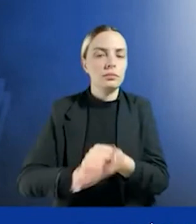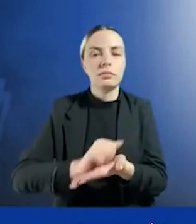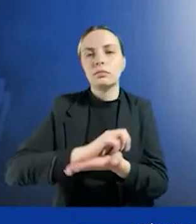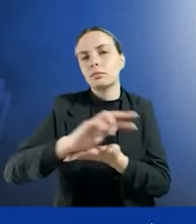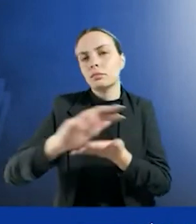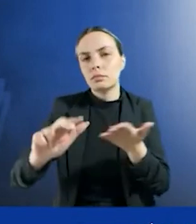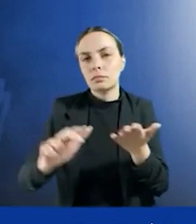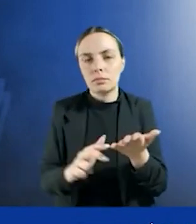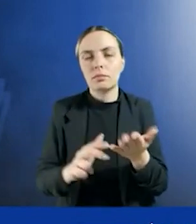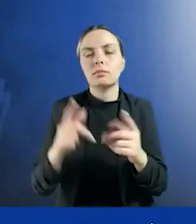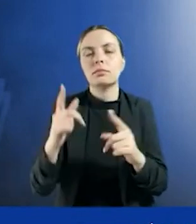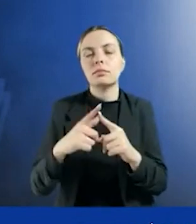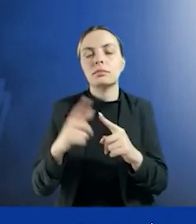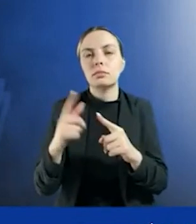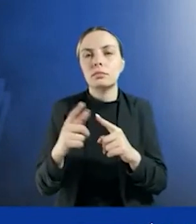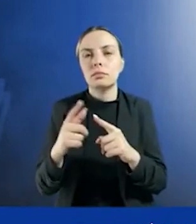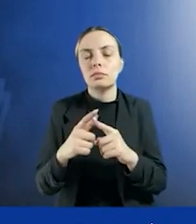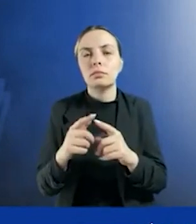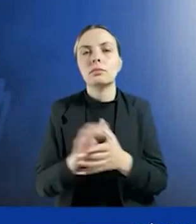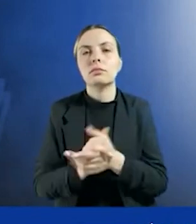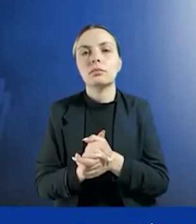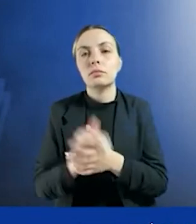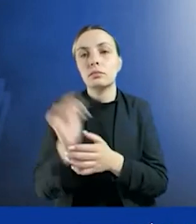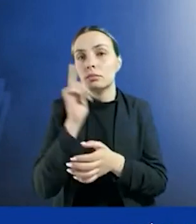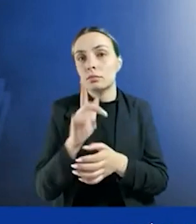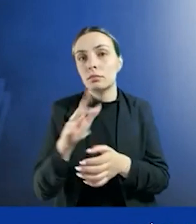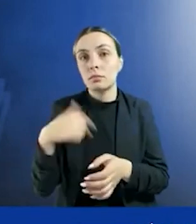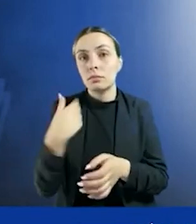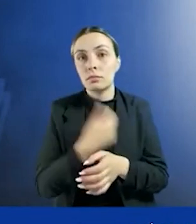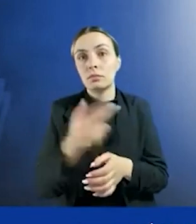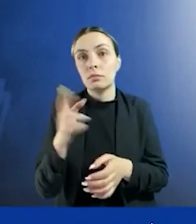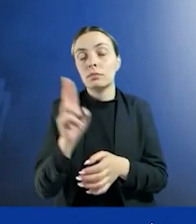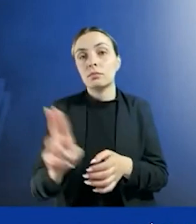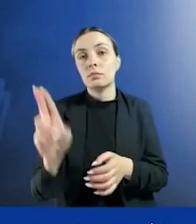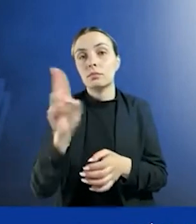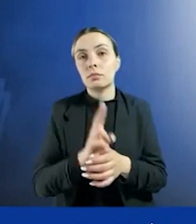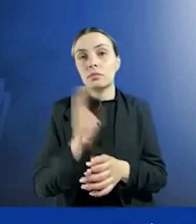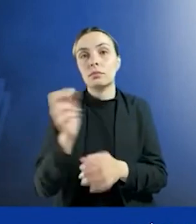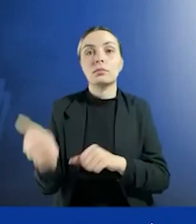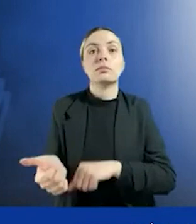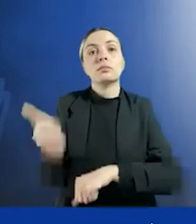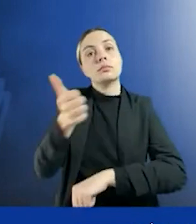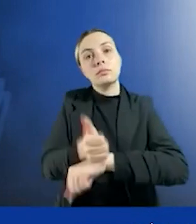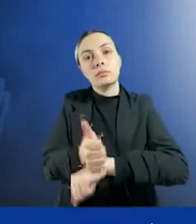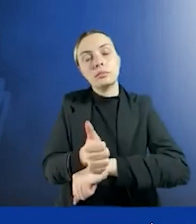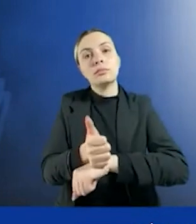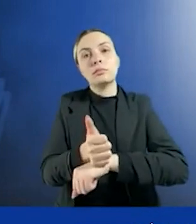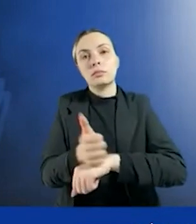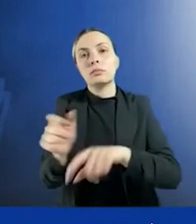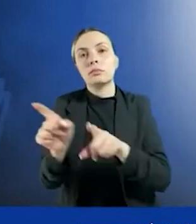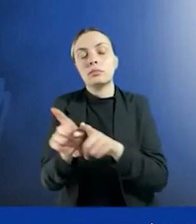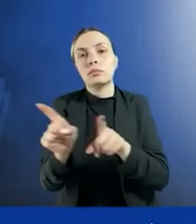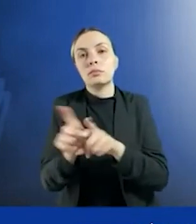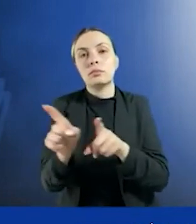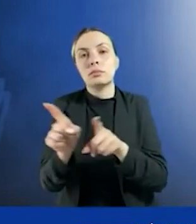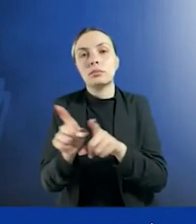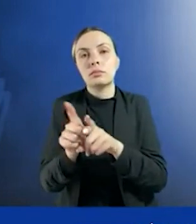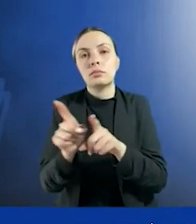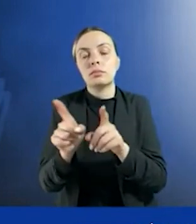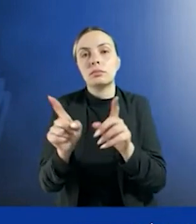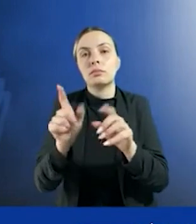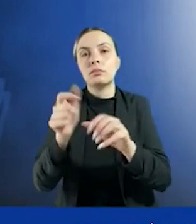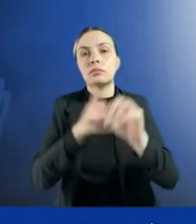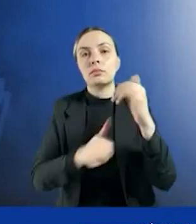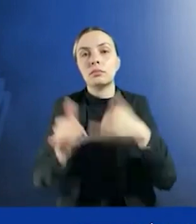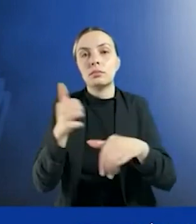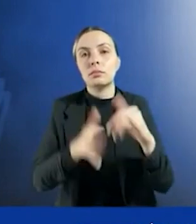diferentes tipos, para que nós possamos substituir, então, insumos químicos e também